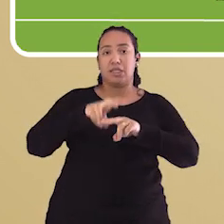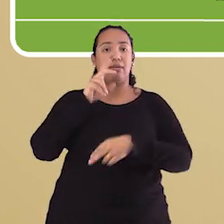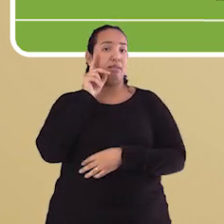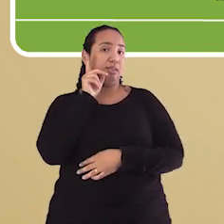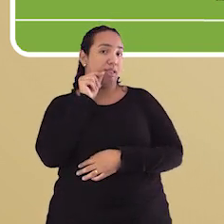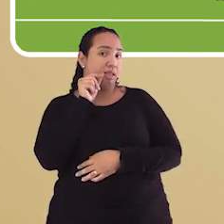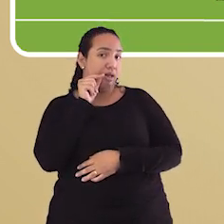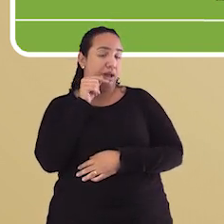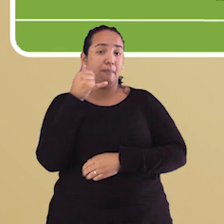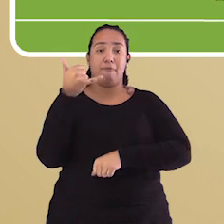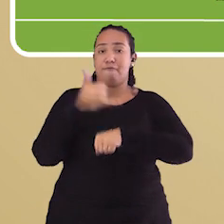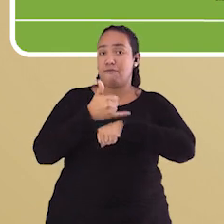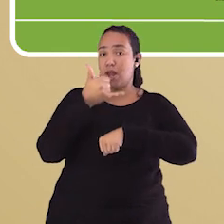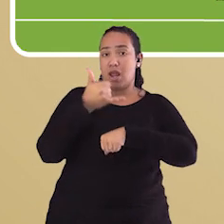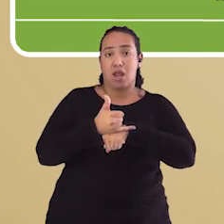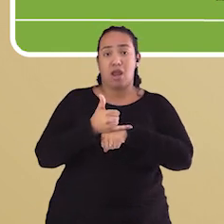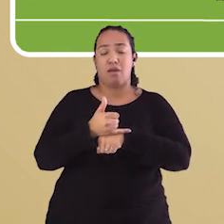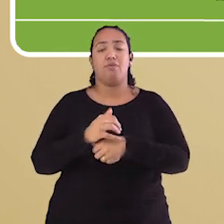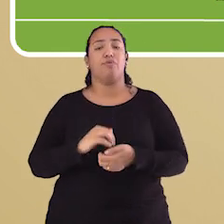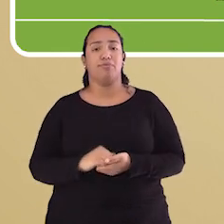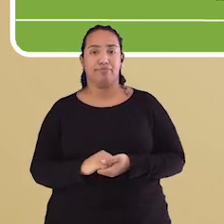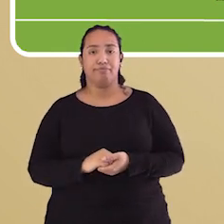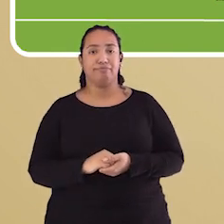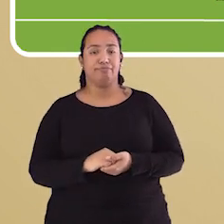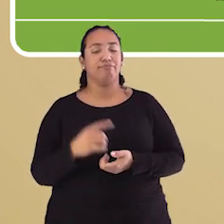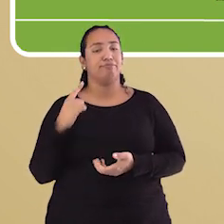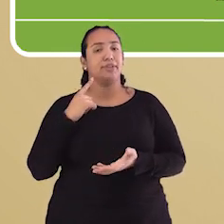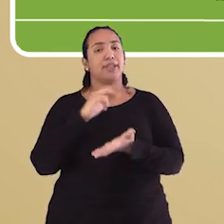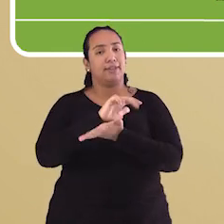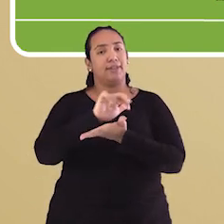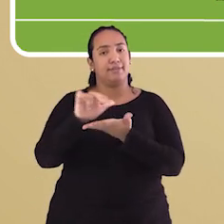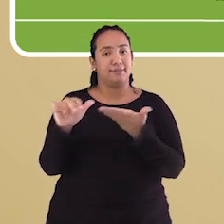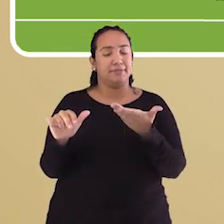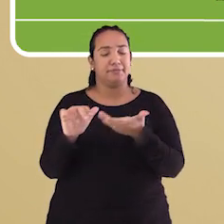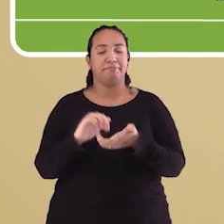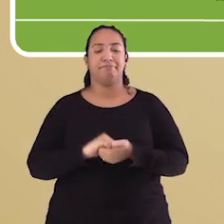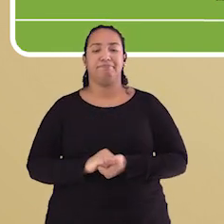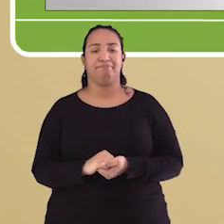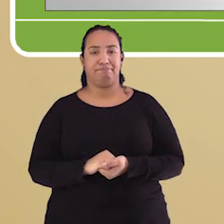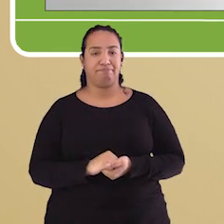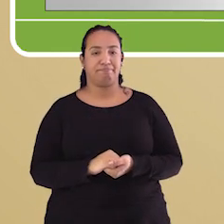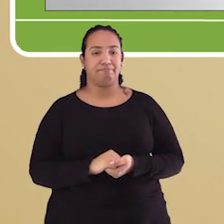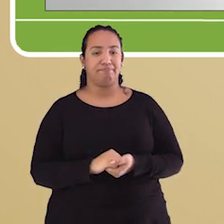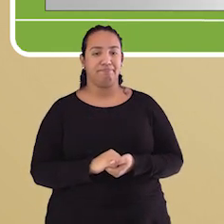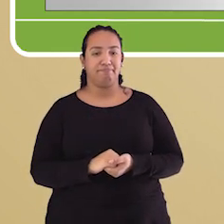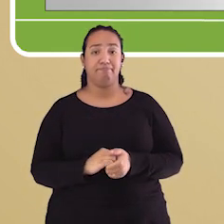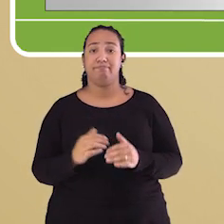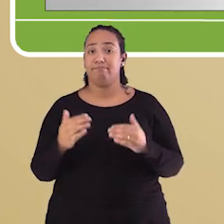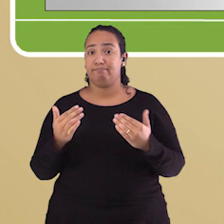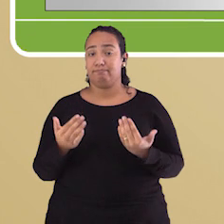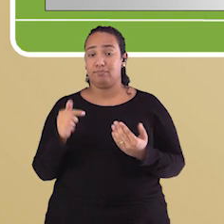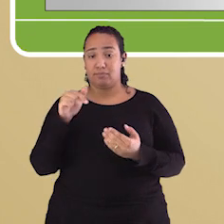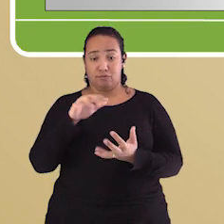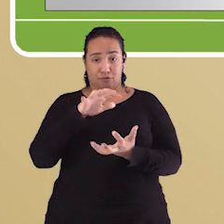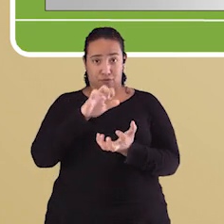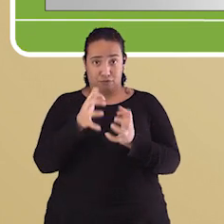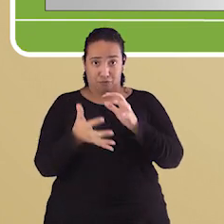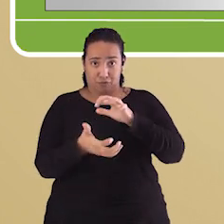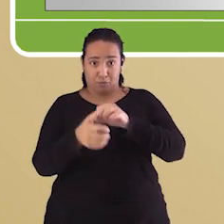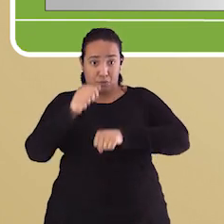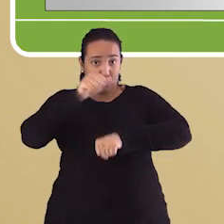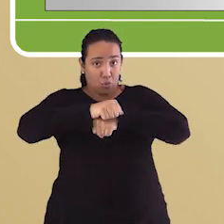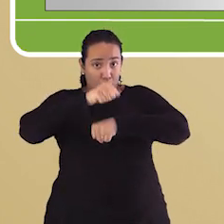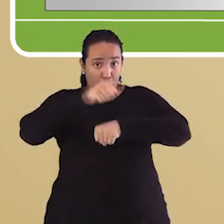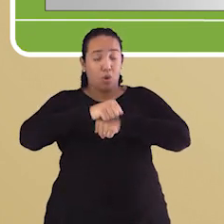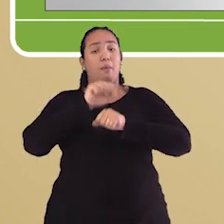mesa, o lápis, o ferro, um tronco de árvore, enfim, são vários. A forma de um sólido, ela